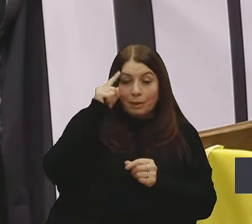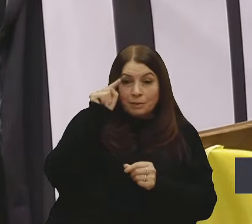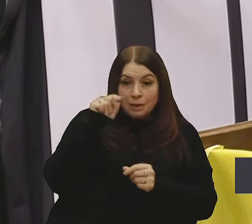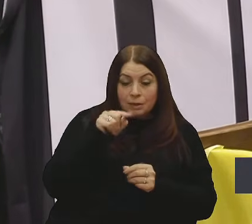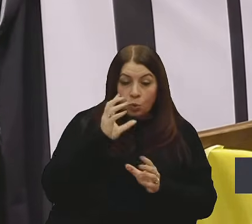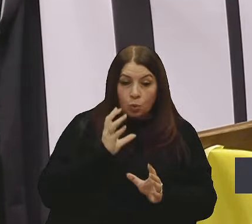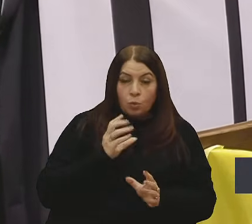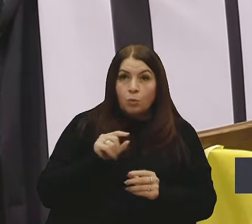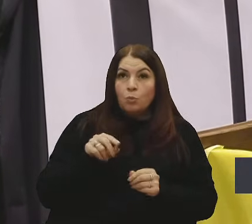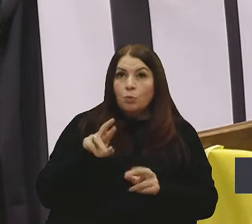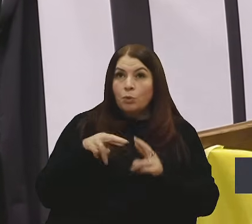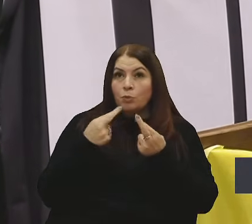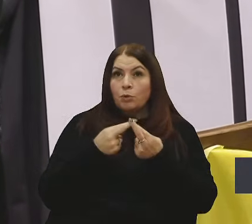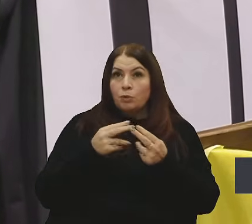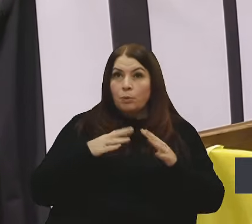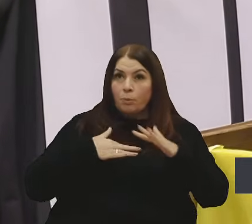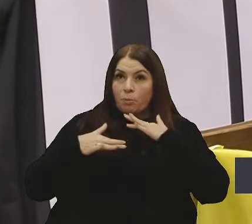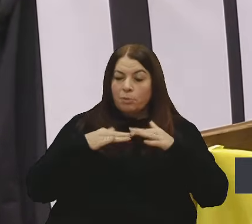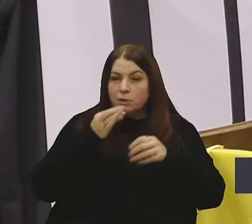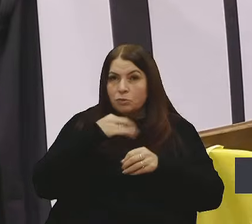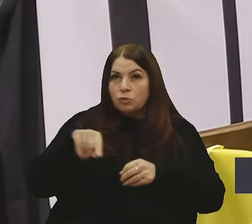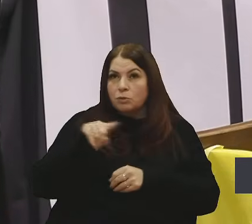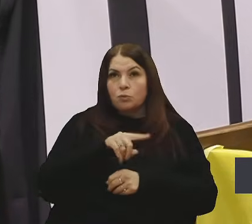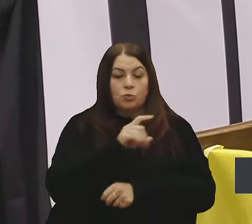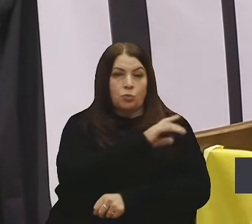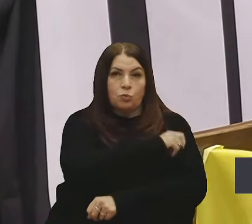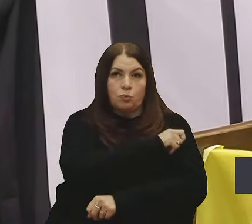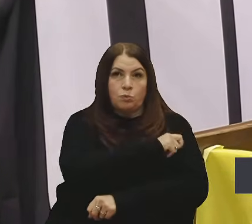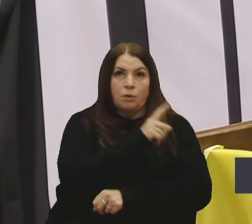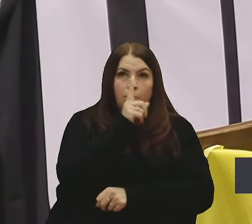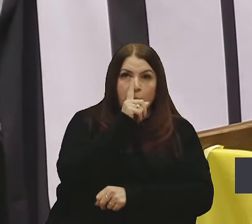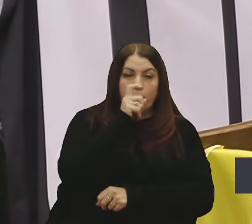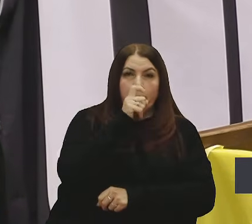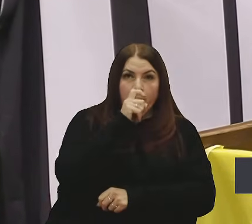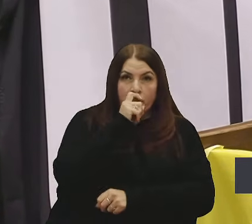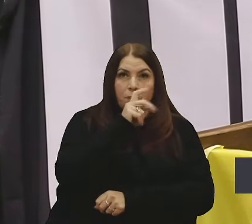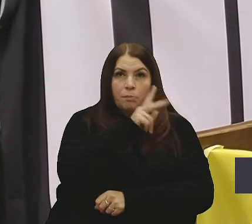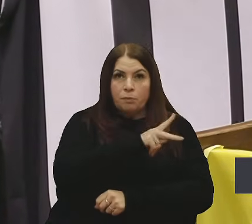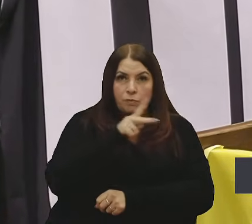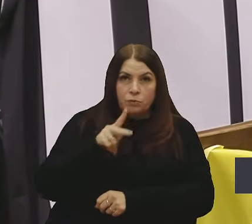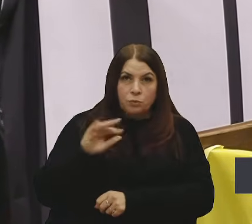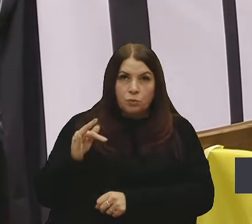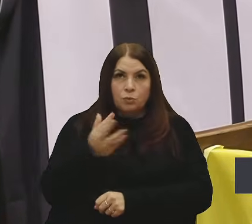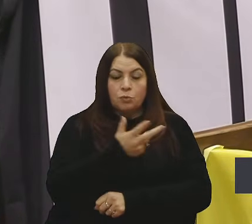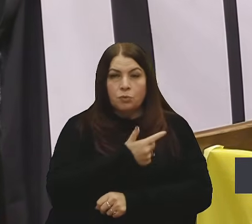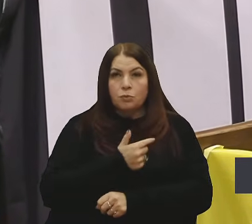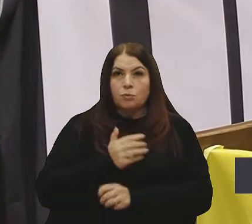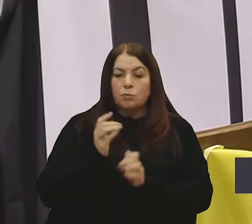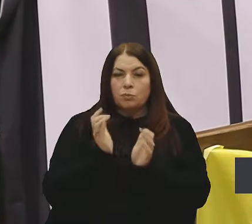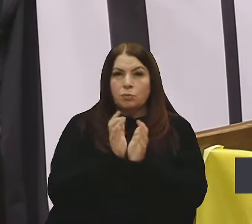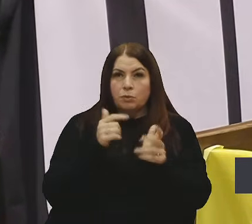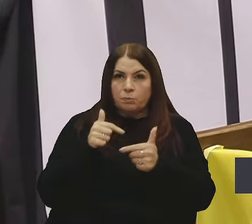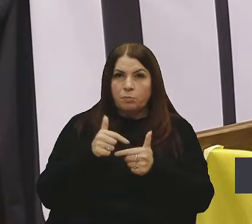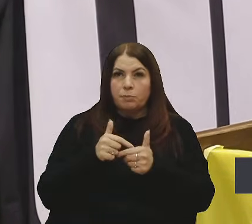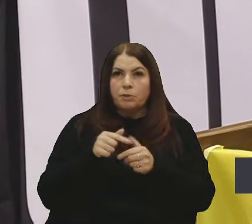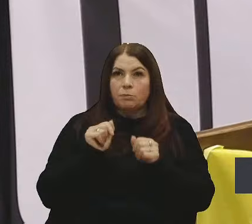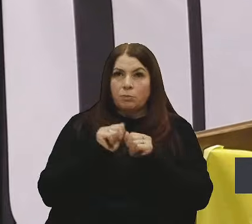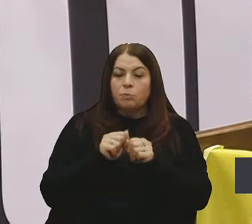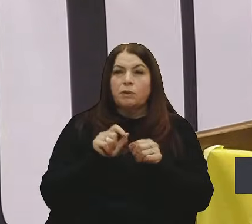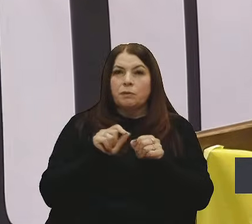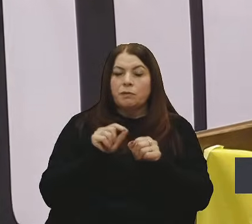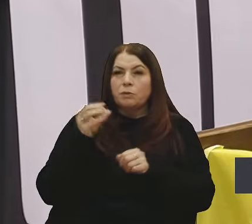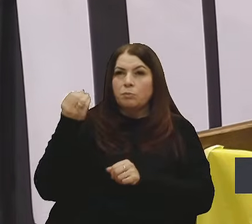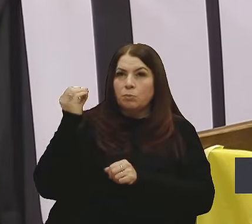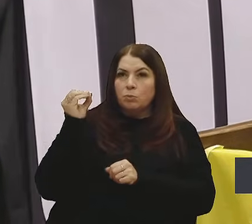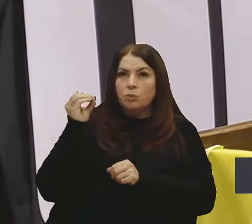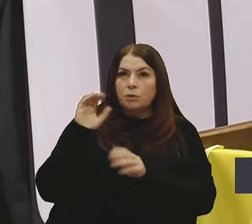gente tem que mobilizar o povo caxiense, não só os estudantes, os pais também, os professores, toda a classe trabalhadora, tal como a gente fez em Porto